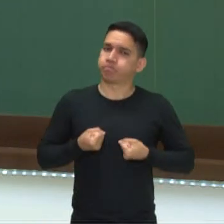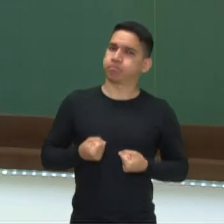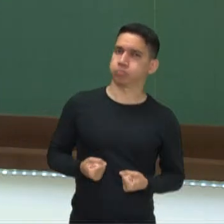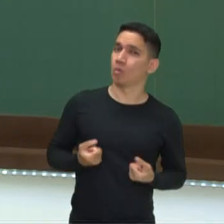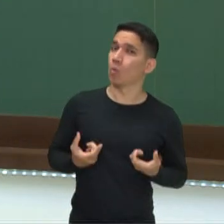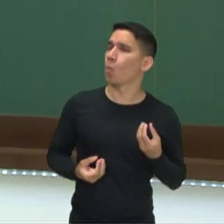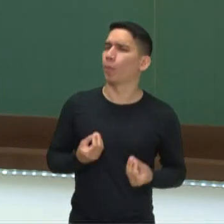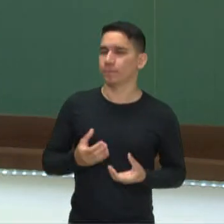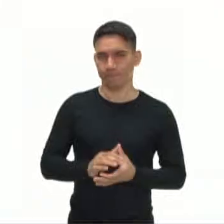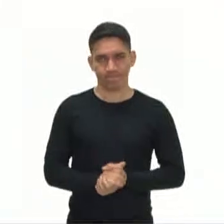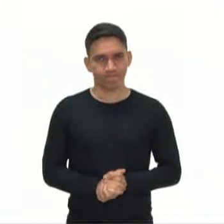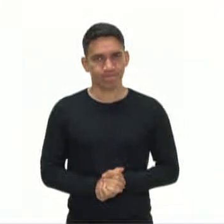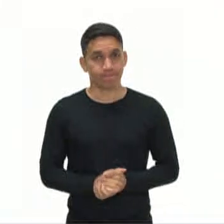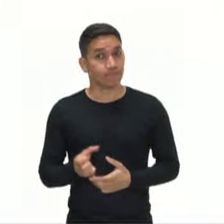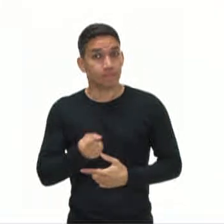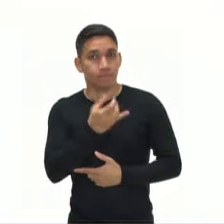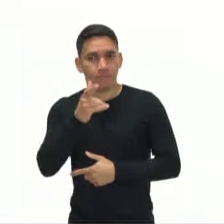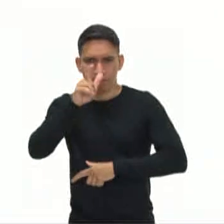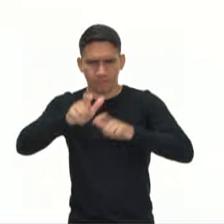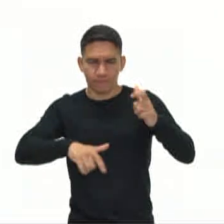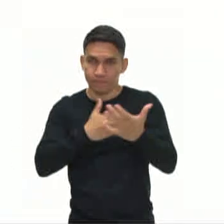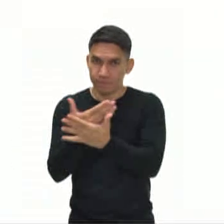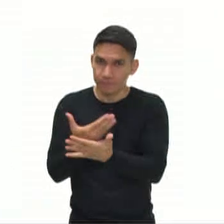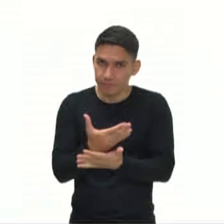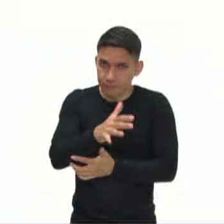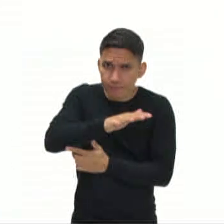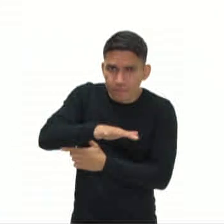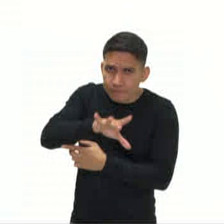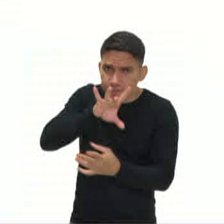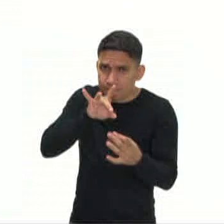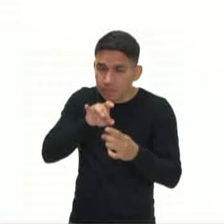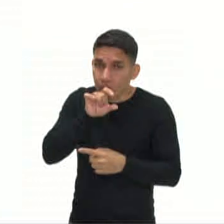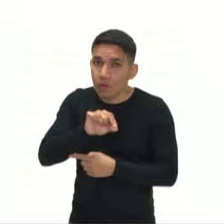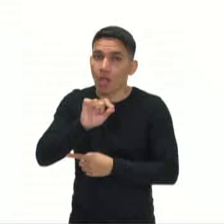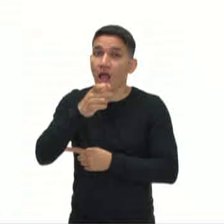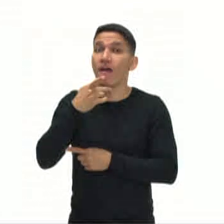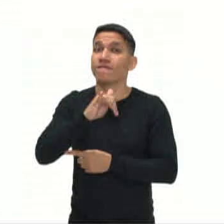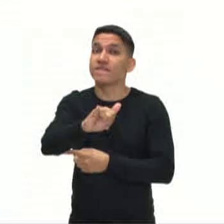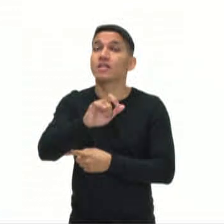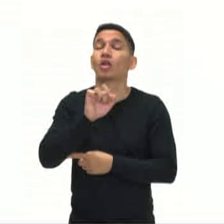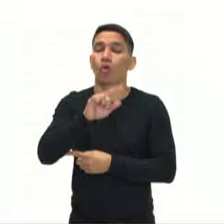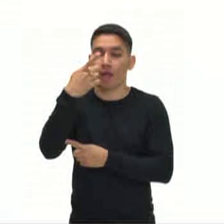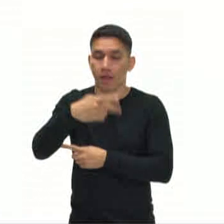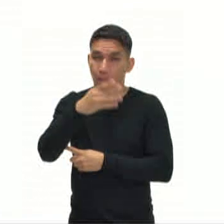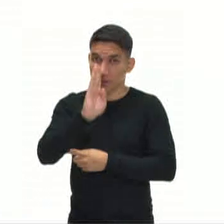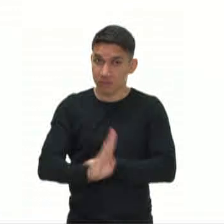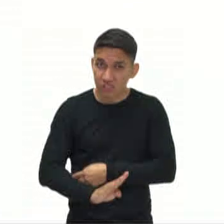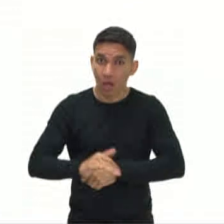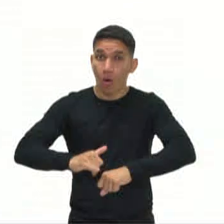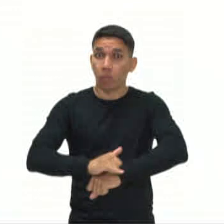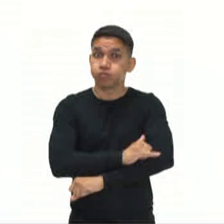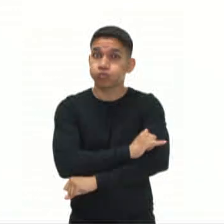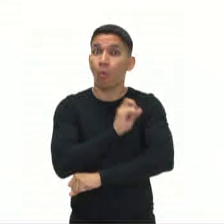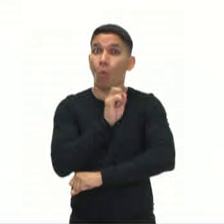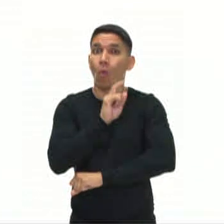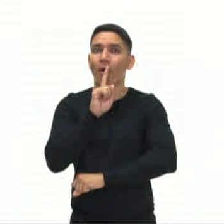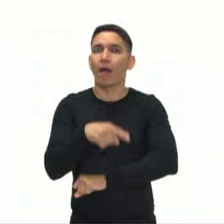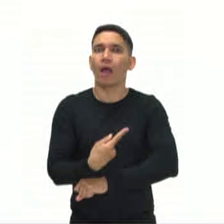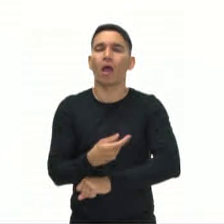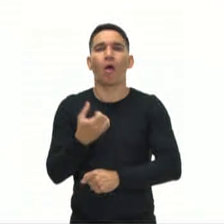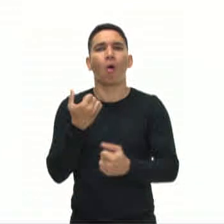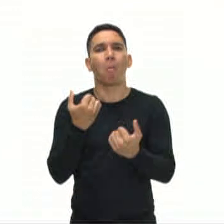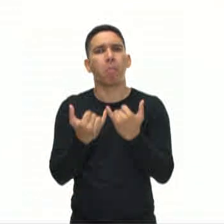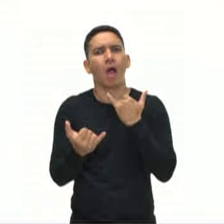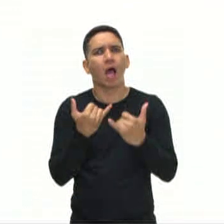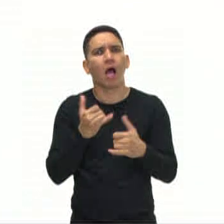pesando? Alguns estudiosos do assunto chegam a afirmar que no Brasil a obesidade chega a ser uma